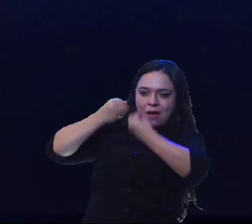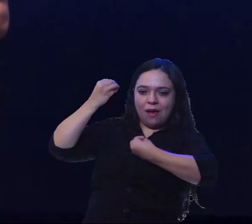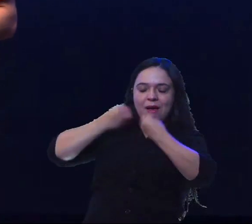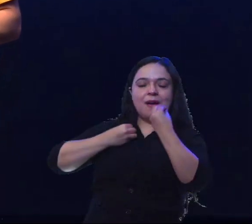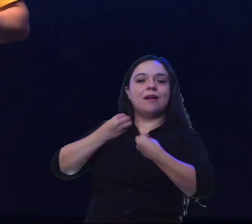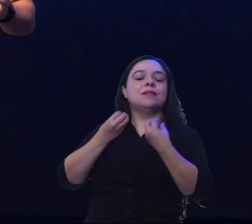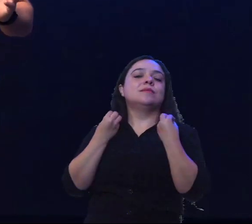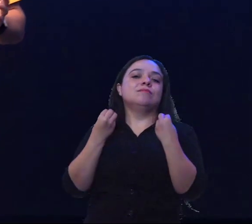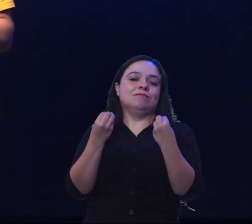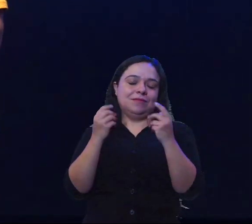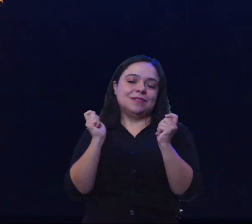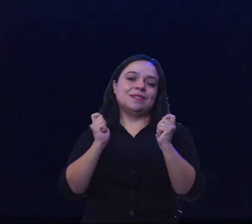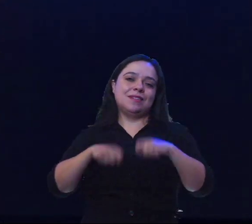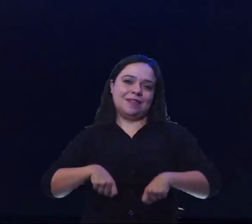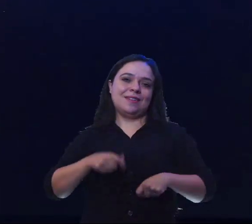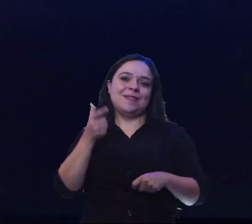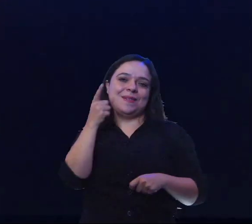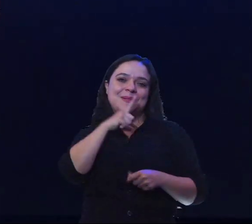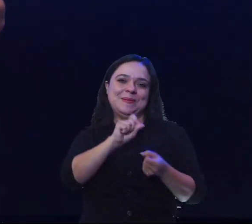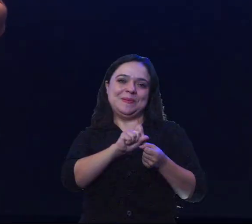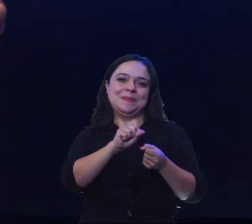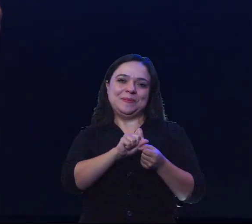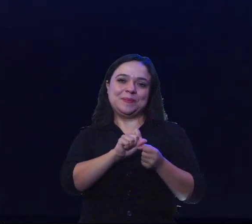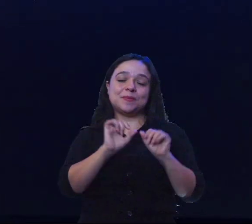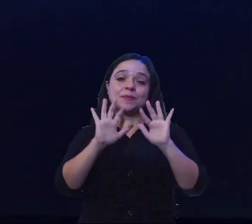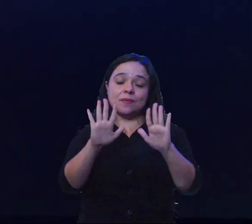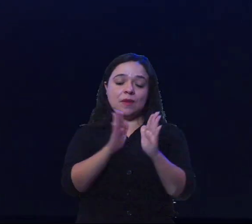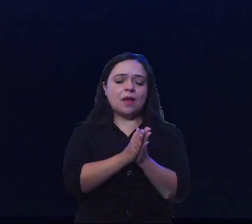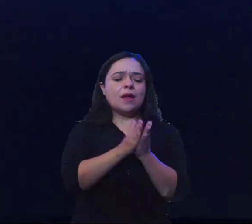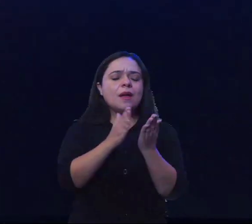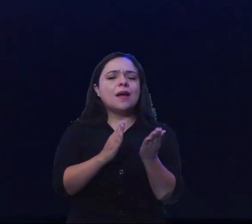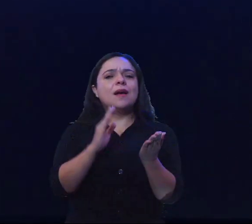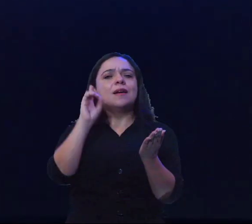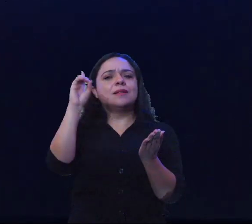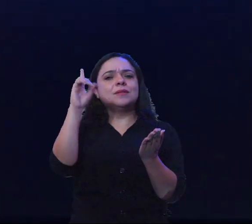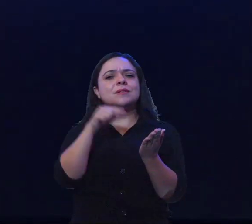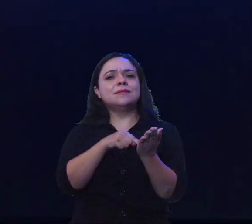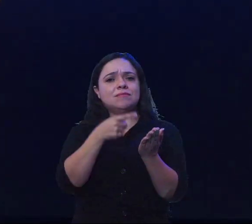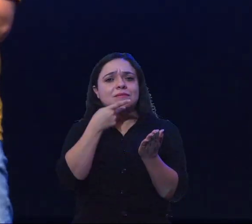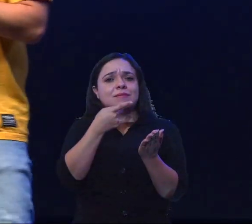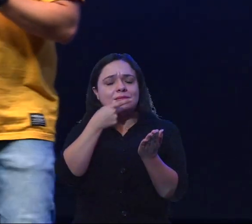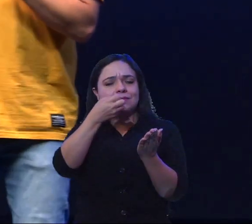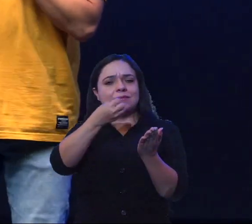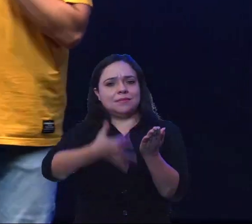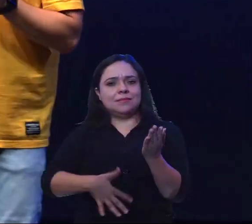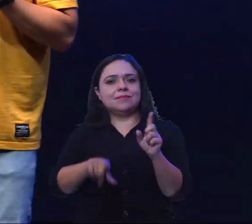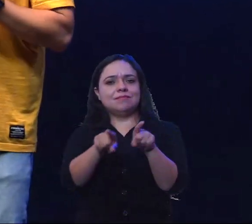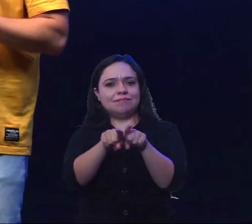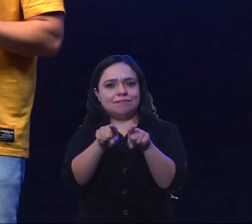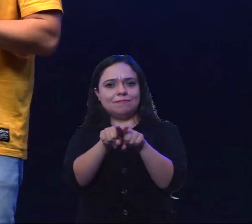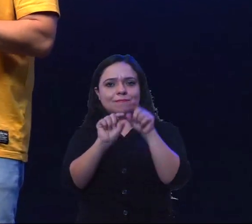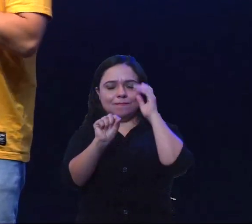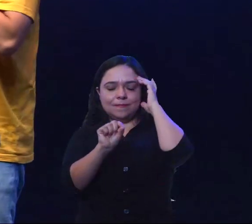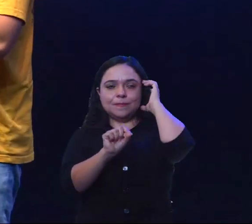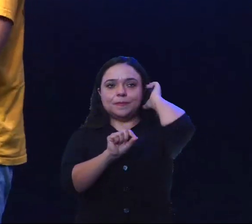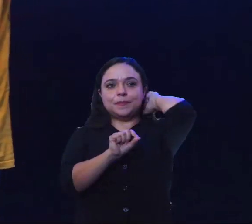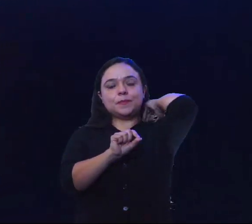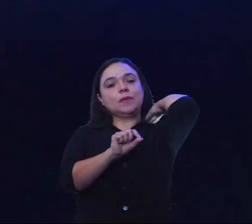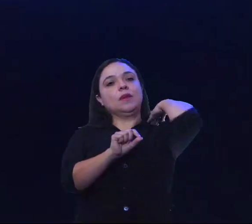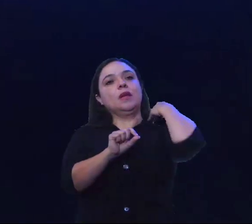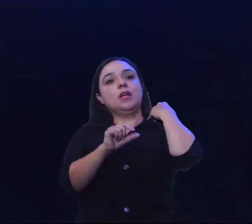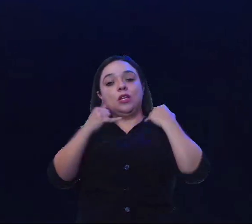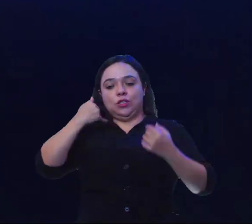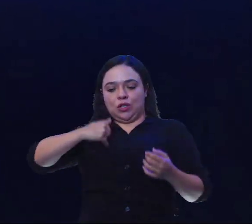de Deus, ela vai trazendo essa mesma ilustração. Mas olha só que interessante, porque a revelação de Deus para José,